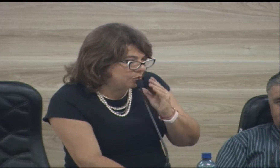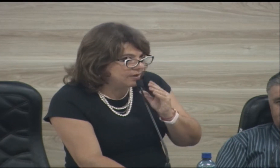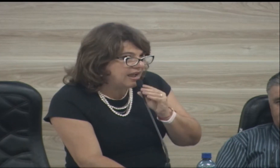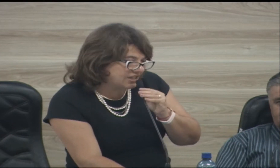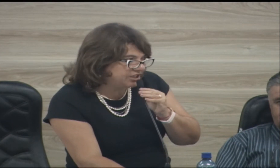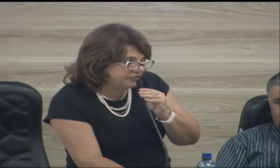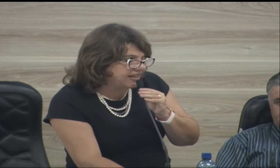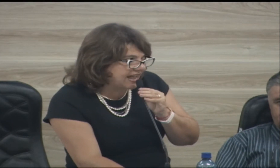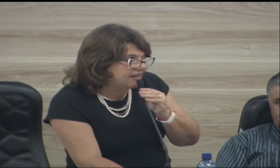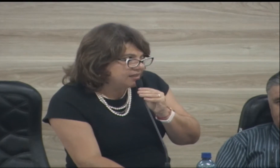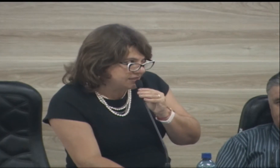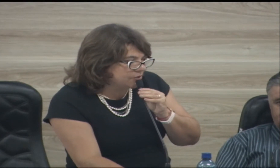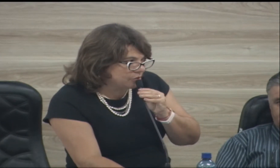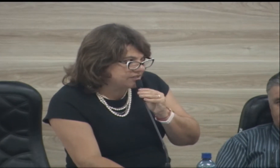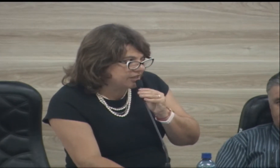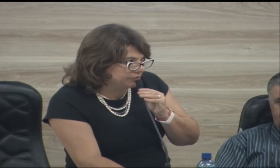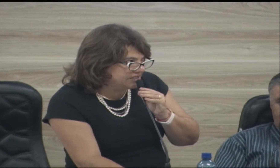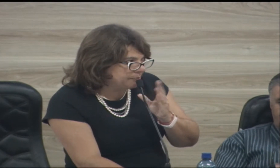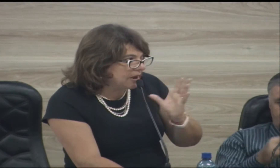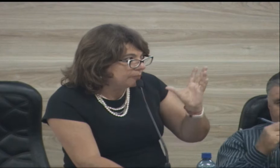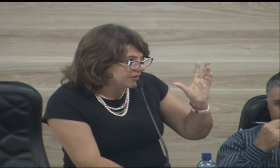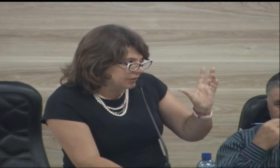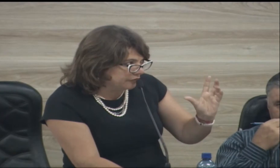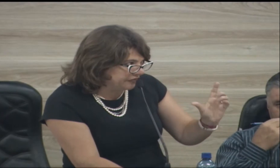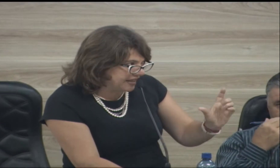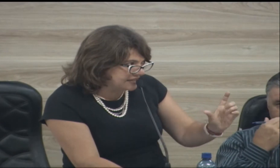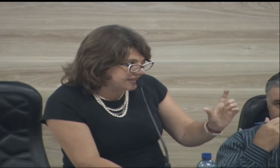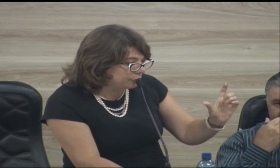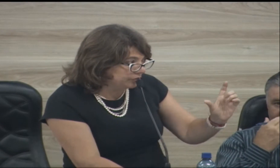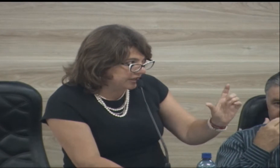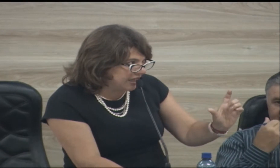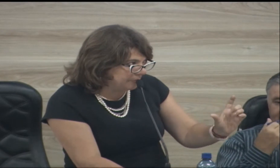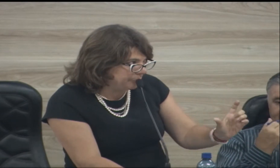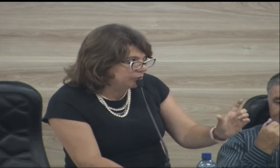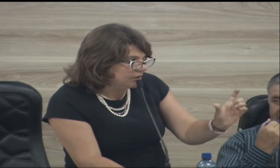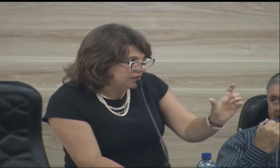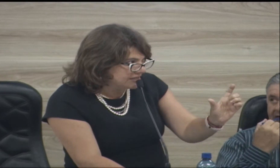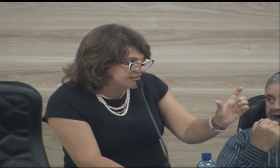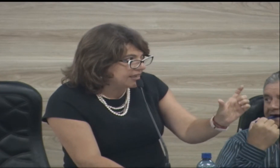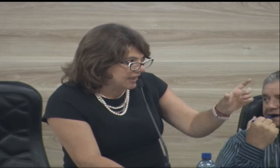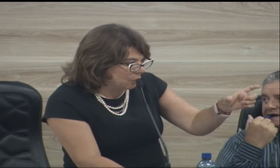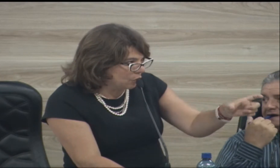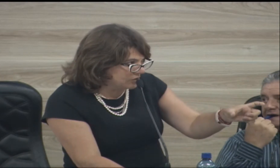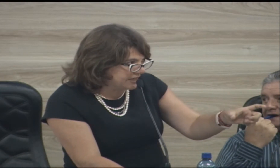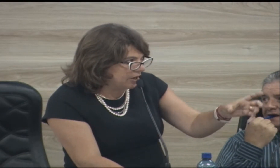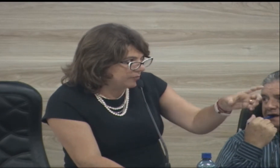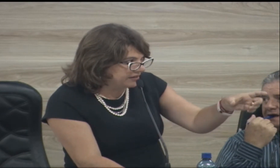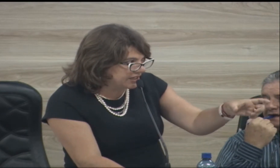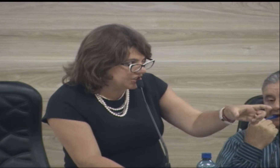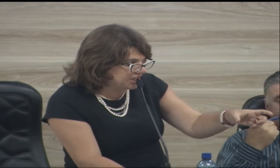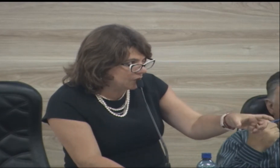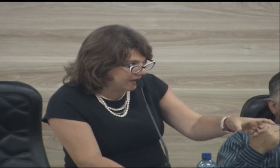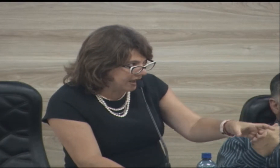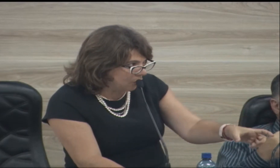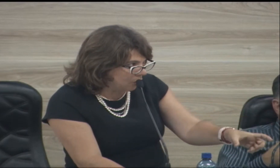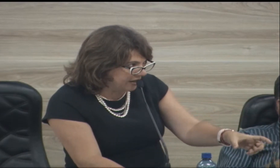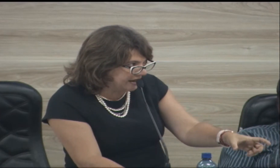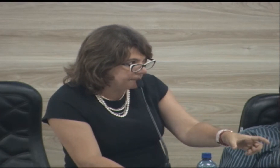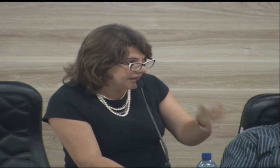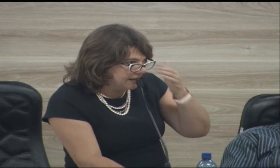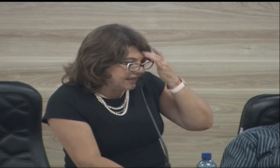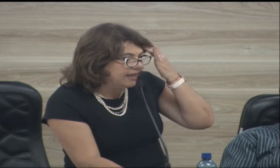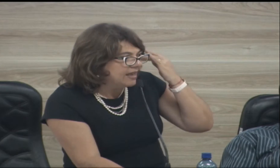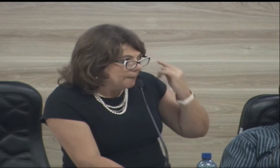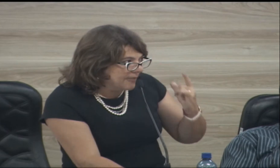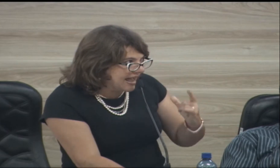hipótese alguma a gente ficar sem o Conselho Municipal. Então vai ficar sendo um tempo, o conselho realmente ele extingue